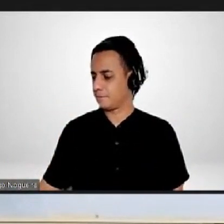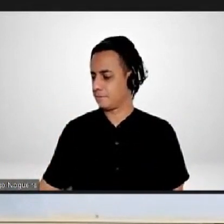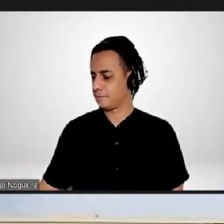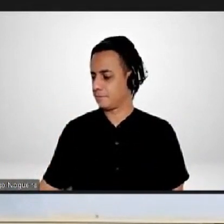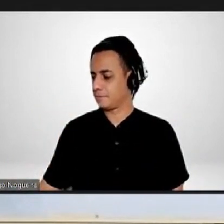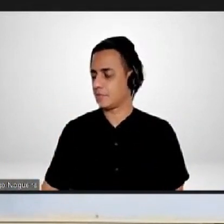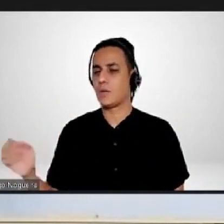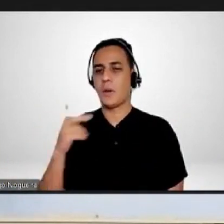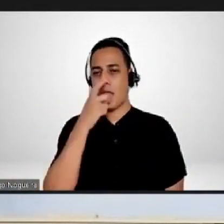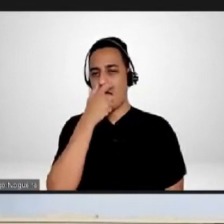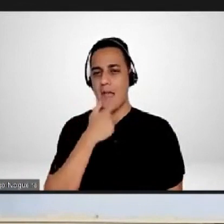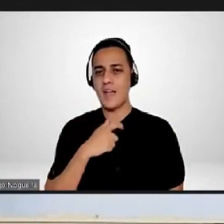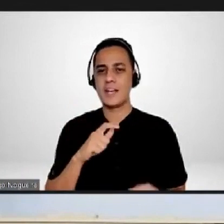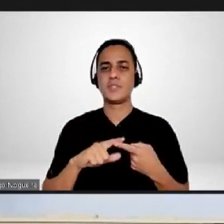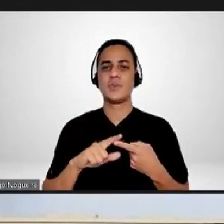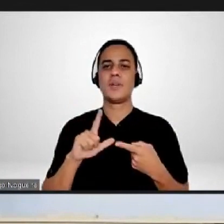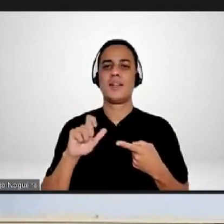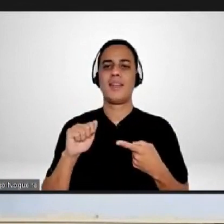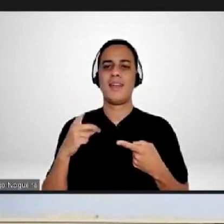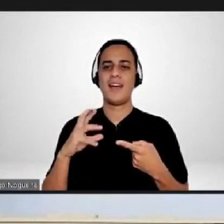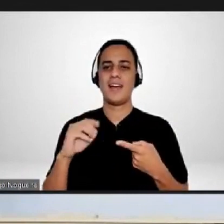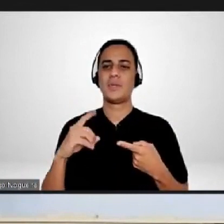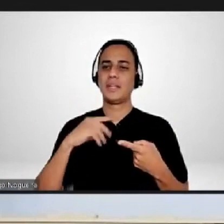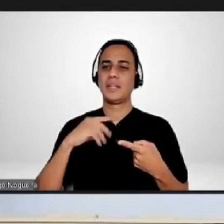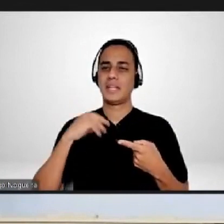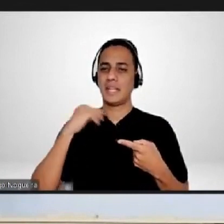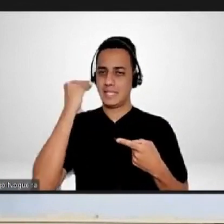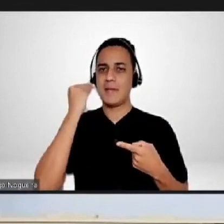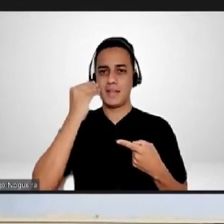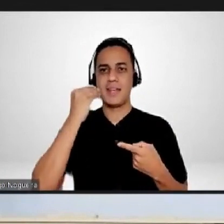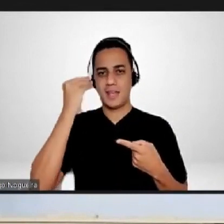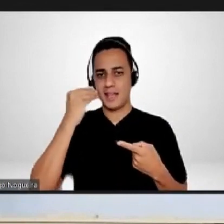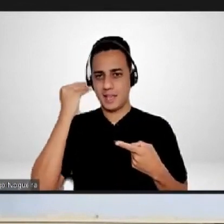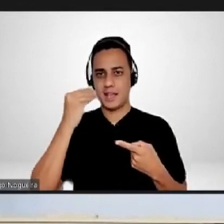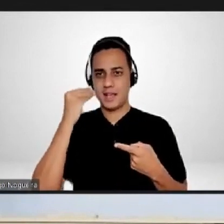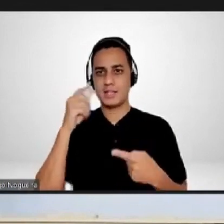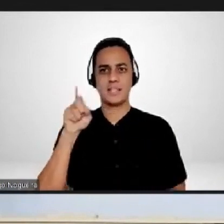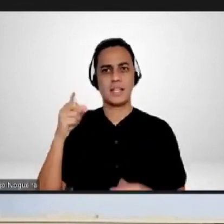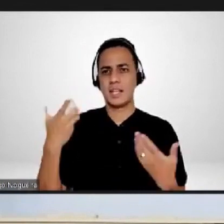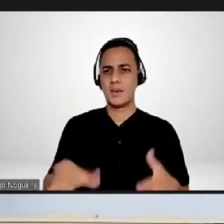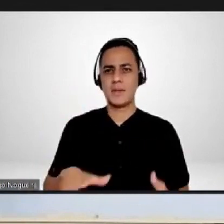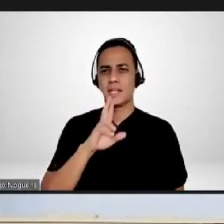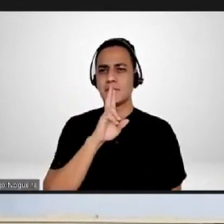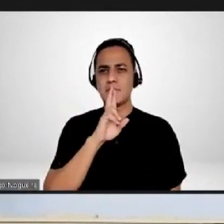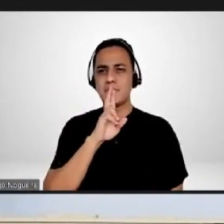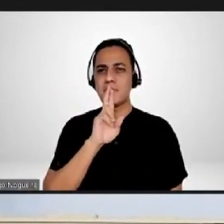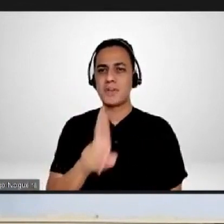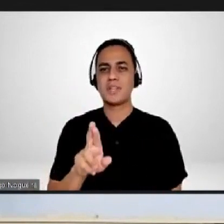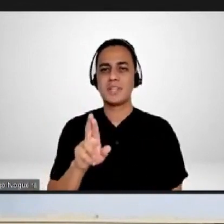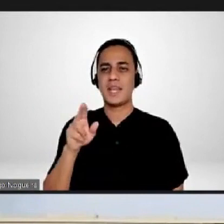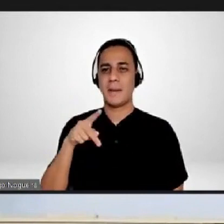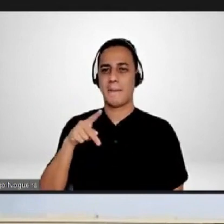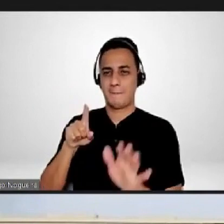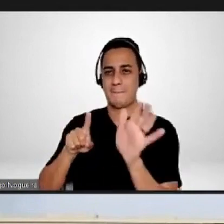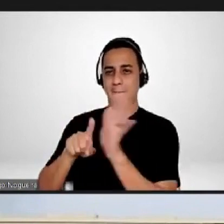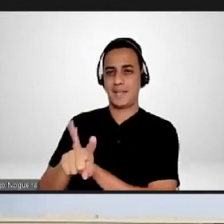tem uma experiência muito grande também. Então, Leandro, você não quer responder a pergunta do professor